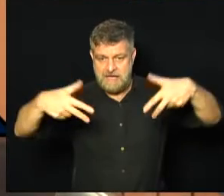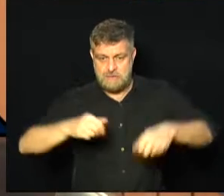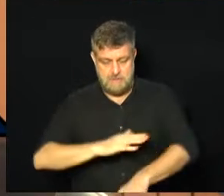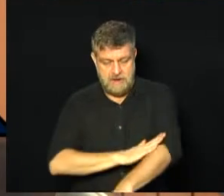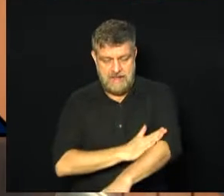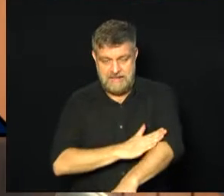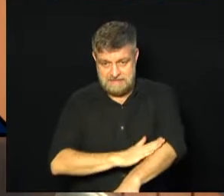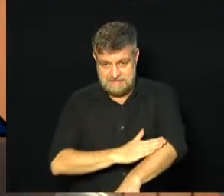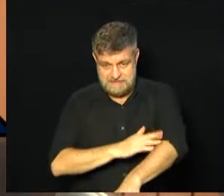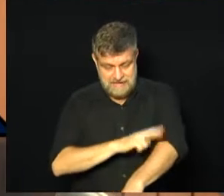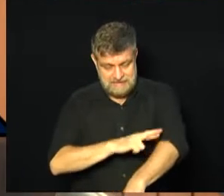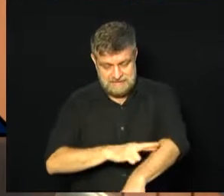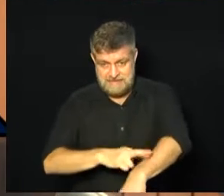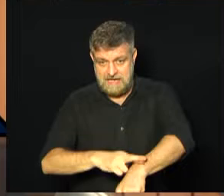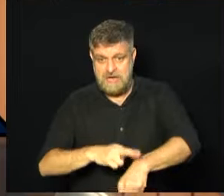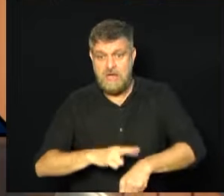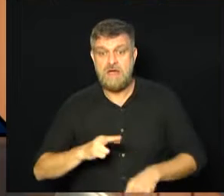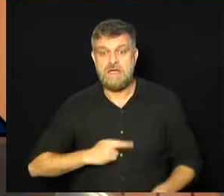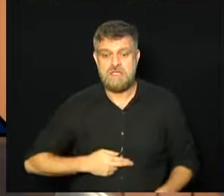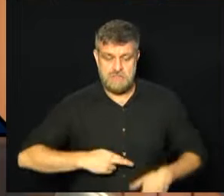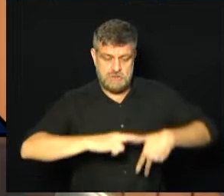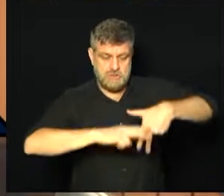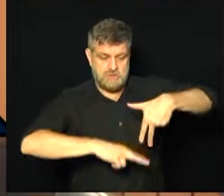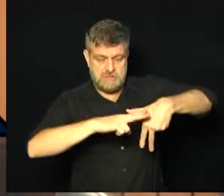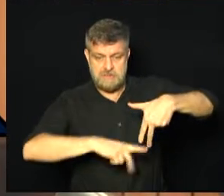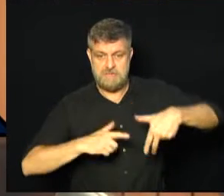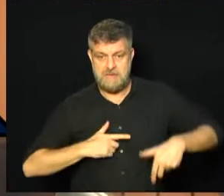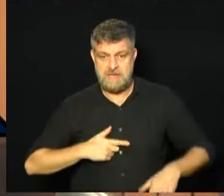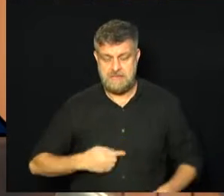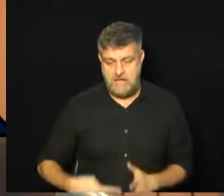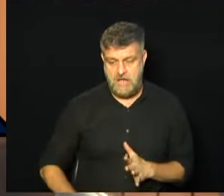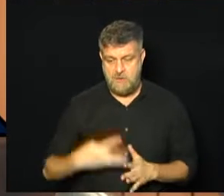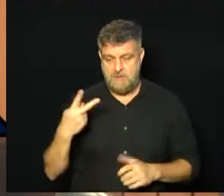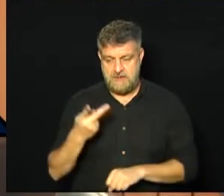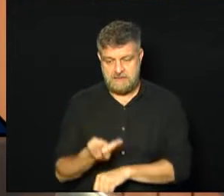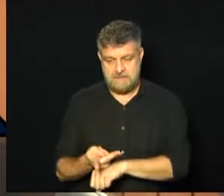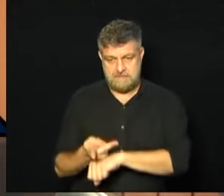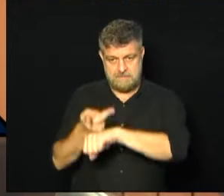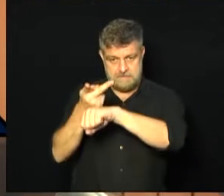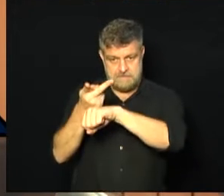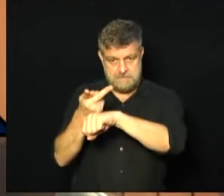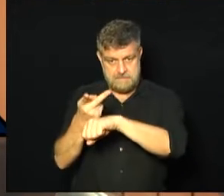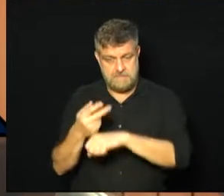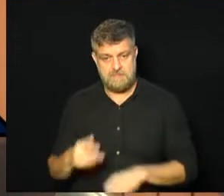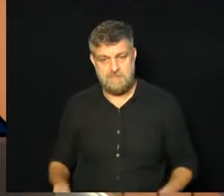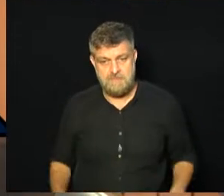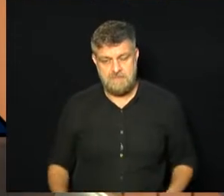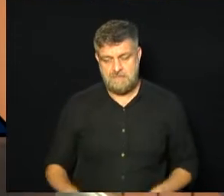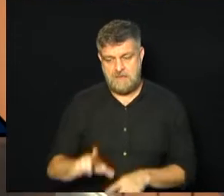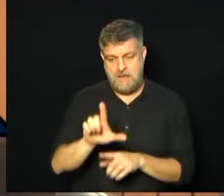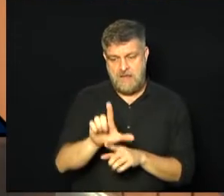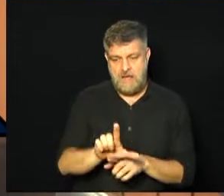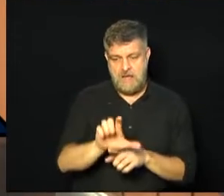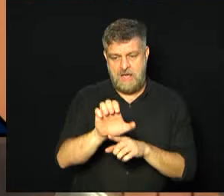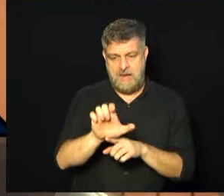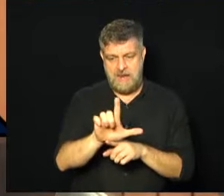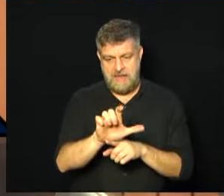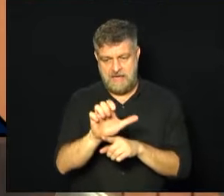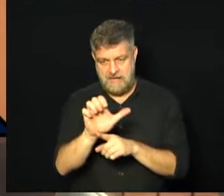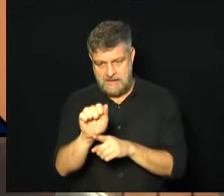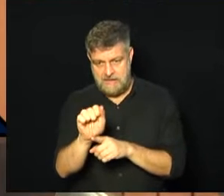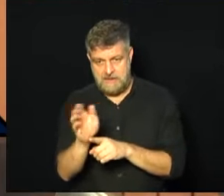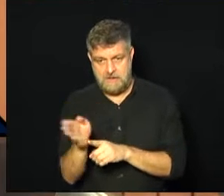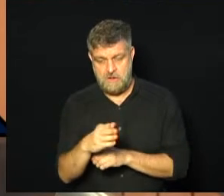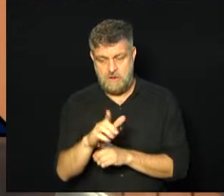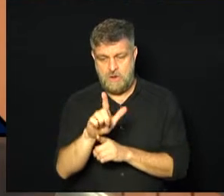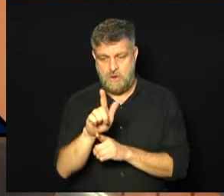à publicação, a partir da 4ª edição do Prêmio Lélia Gonzalez, o livro